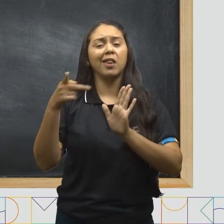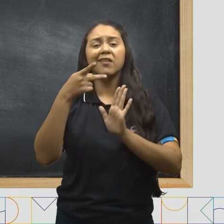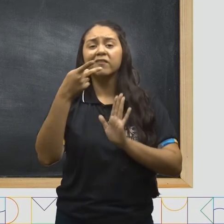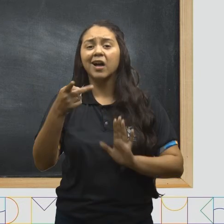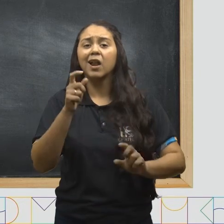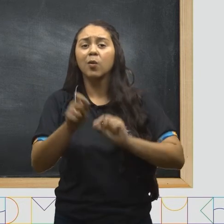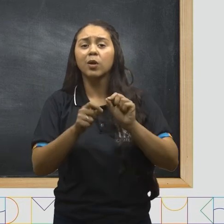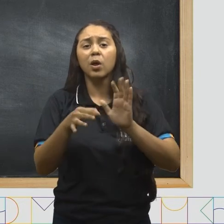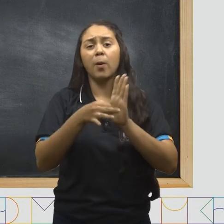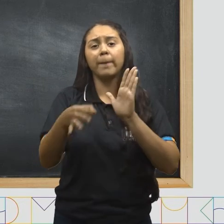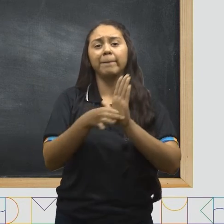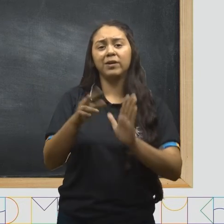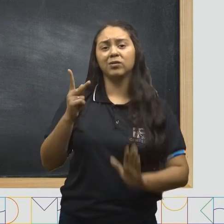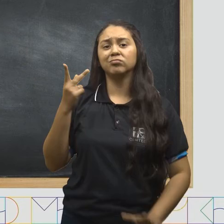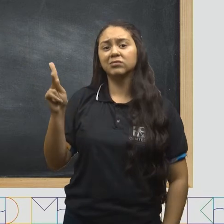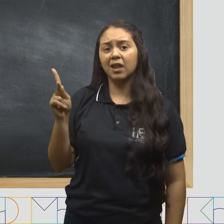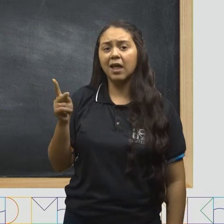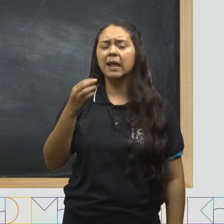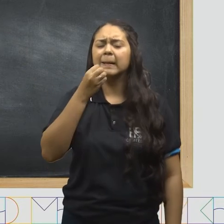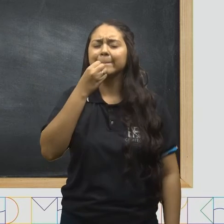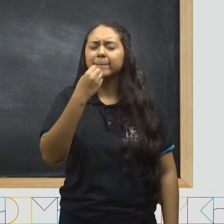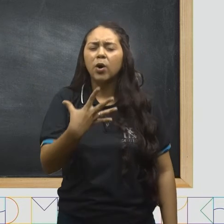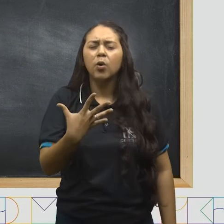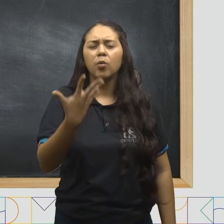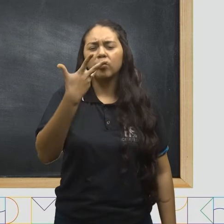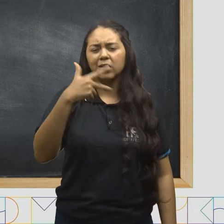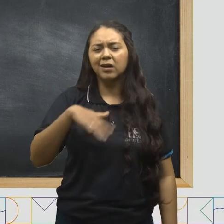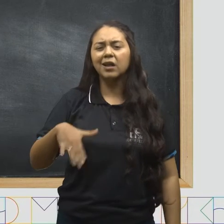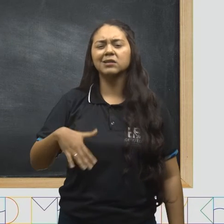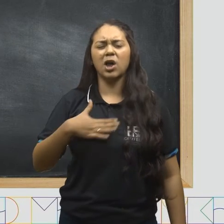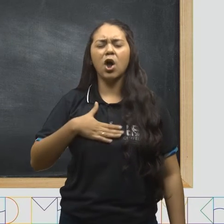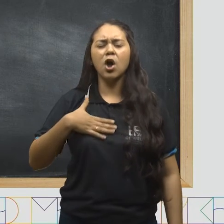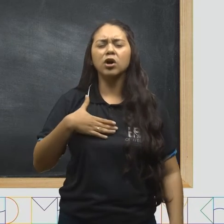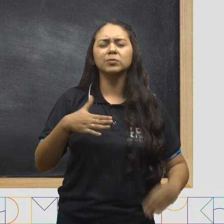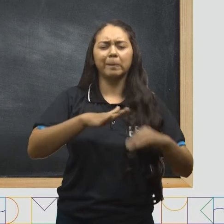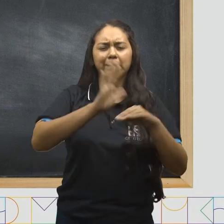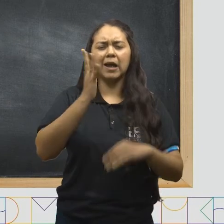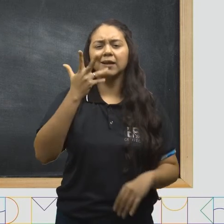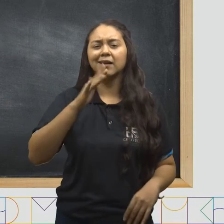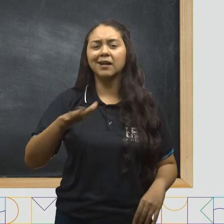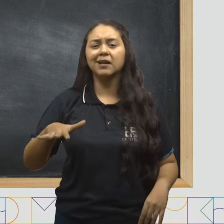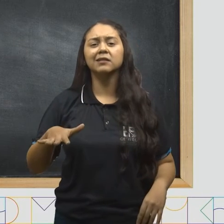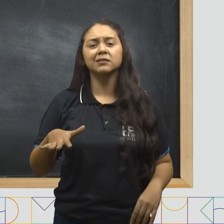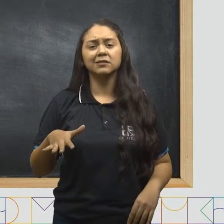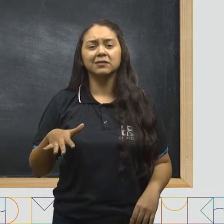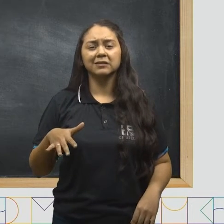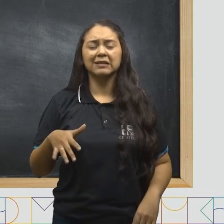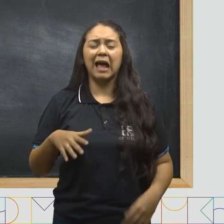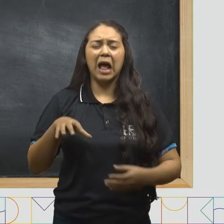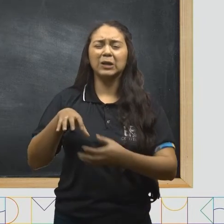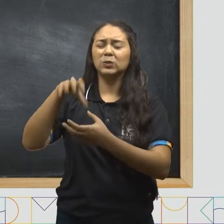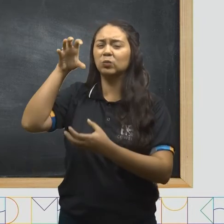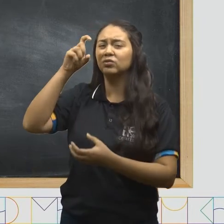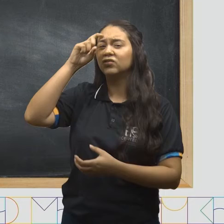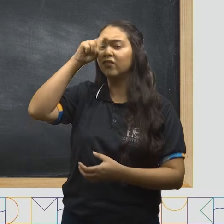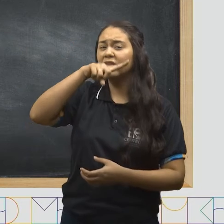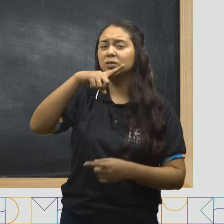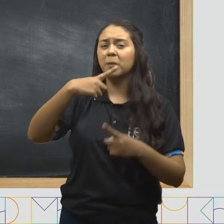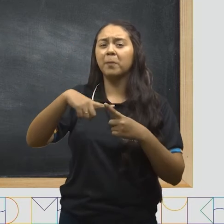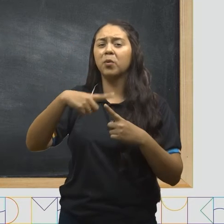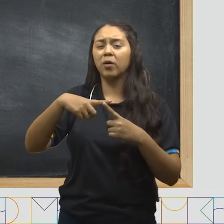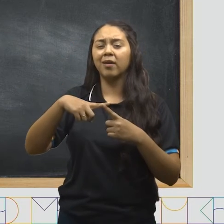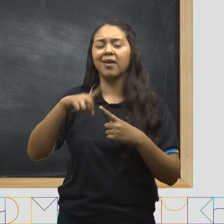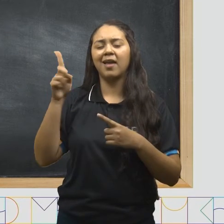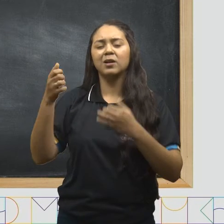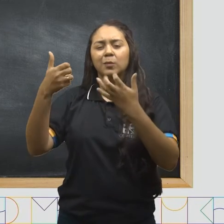texto, ela diz a opinião dela, que é bom ser criança. Ela prefere ser criança que ser adulta devido